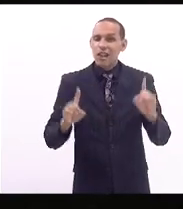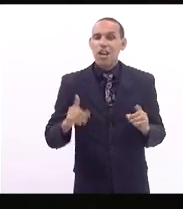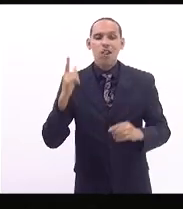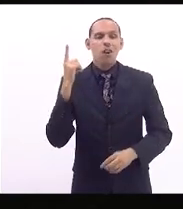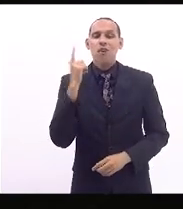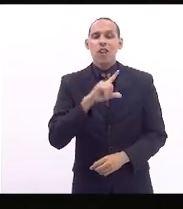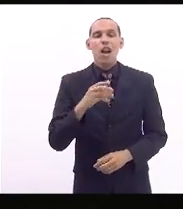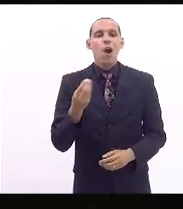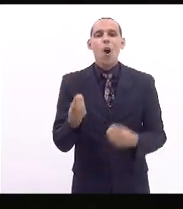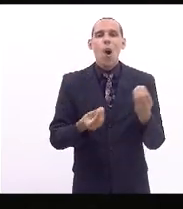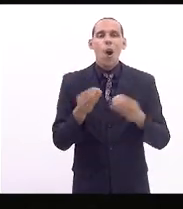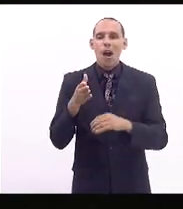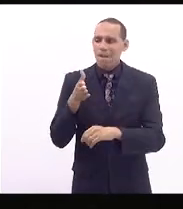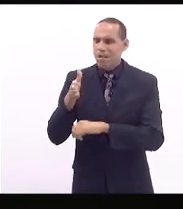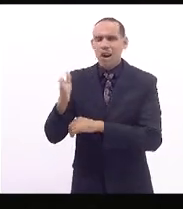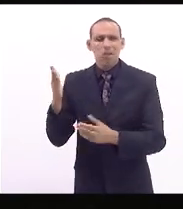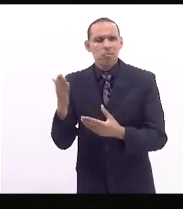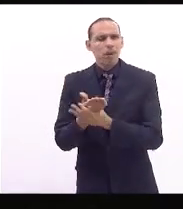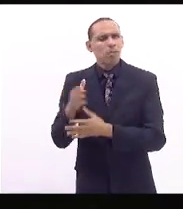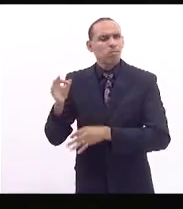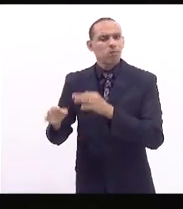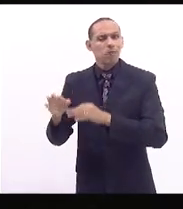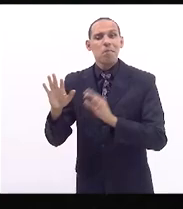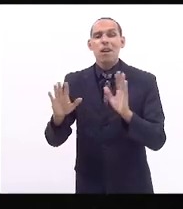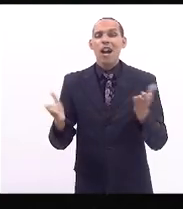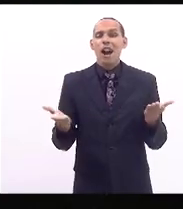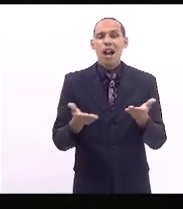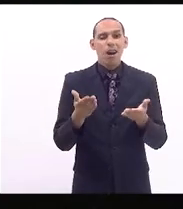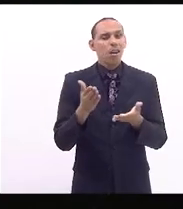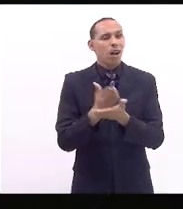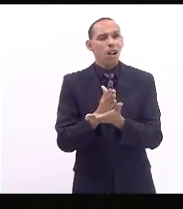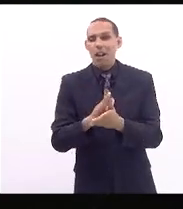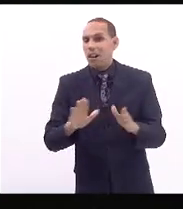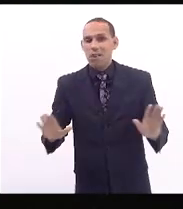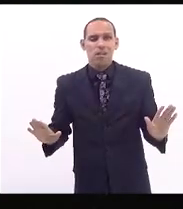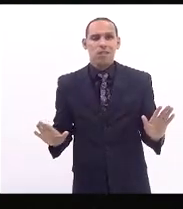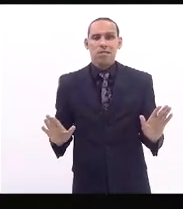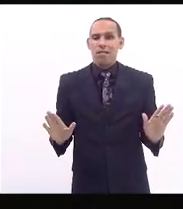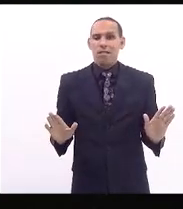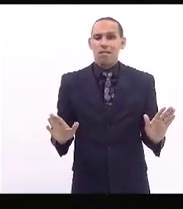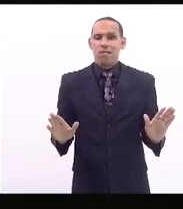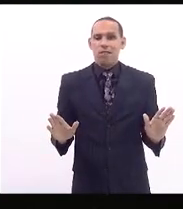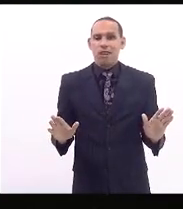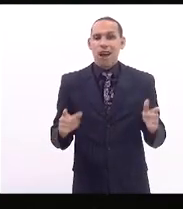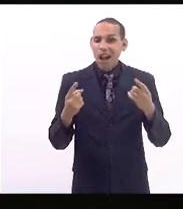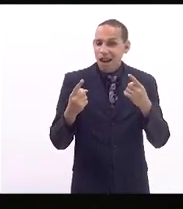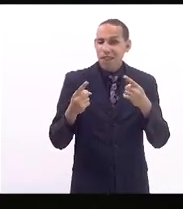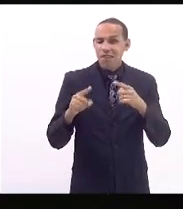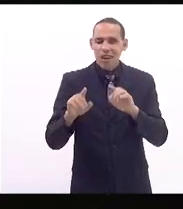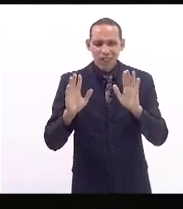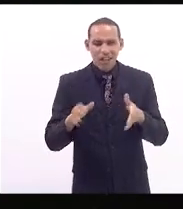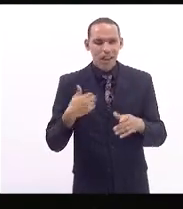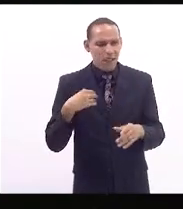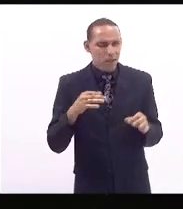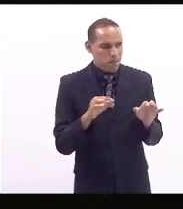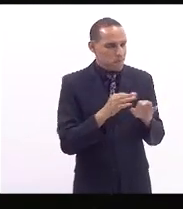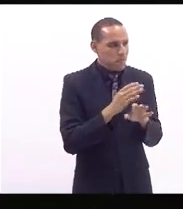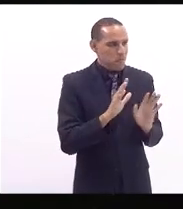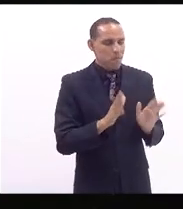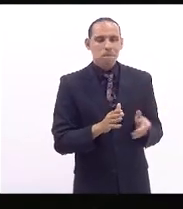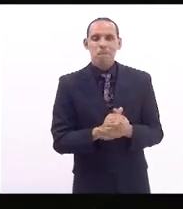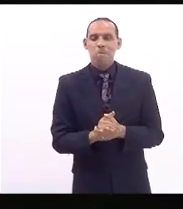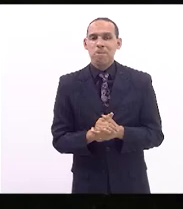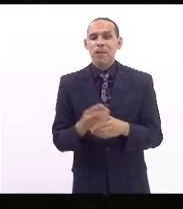conquistados na justiça agora eles caem por terra isso atingir já finalizando a minha folga é por causa da